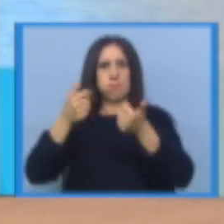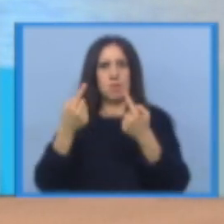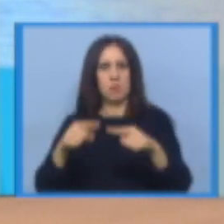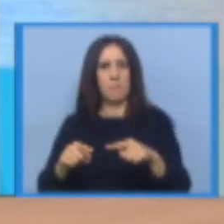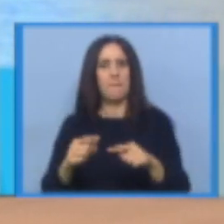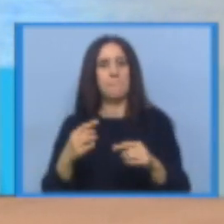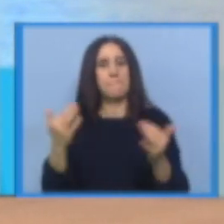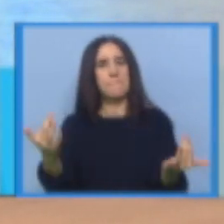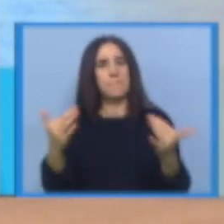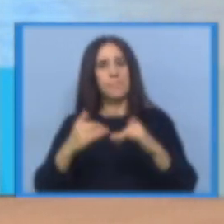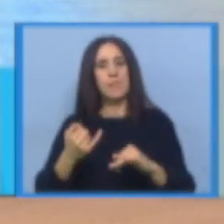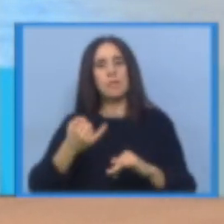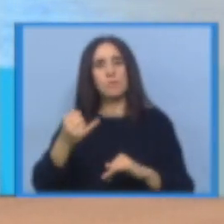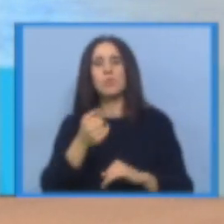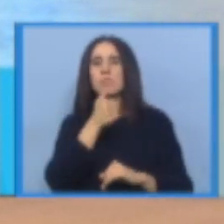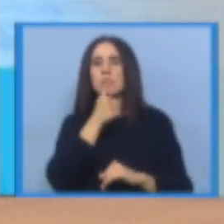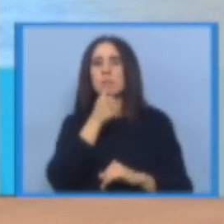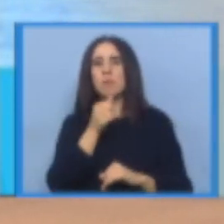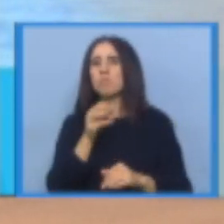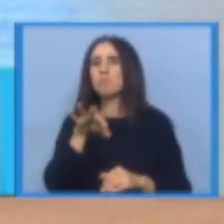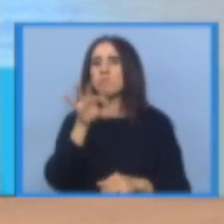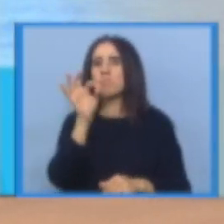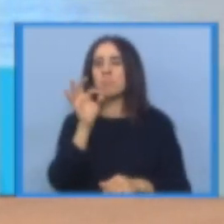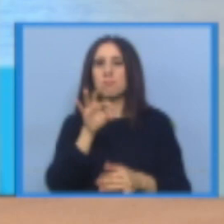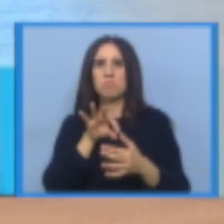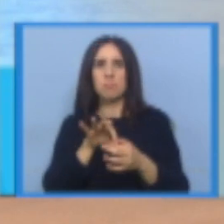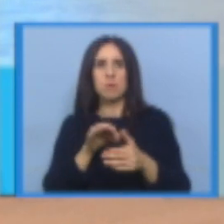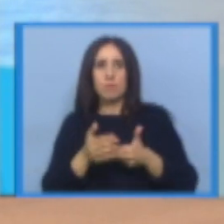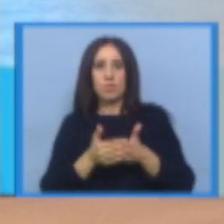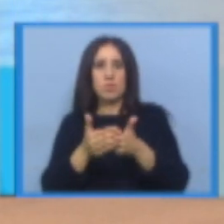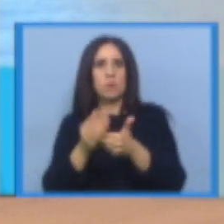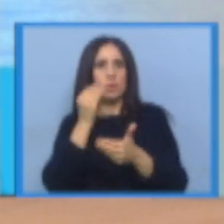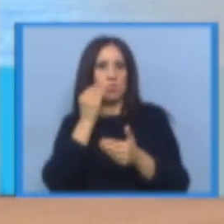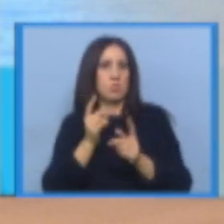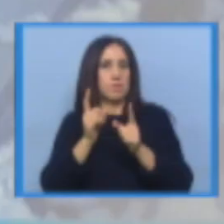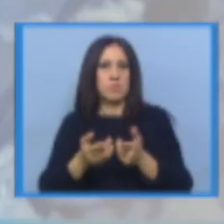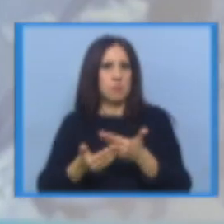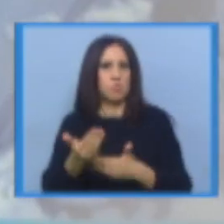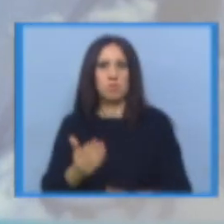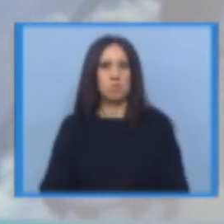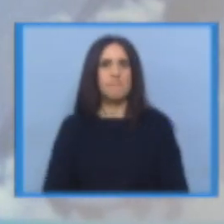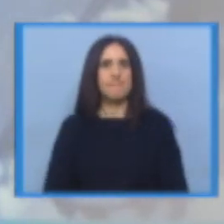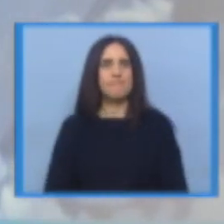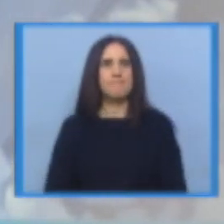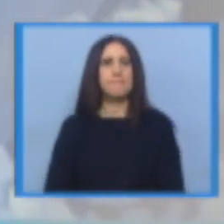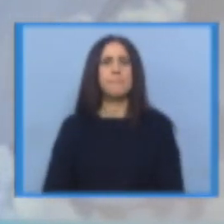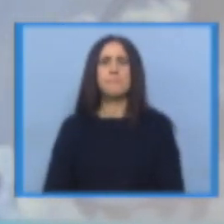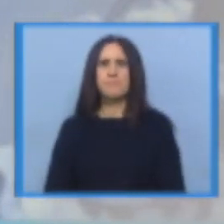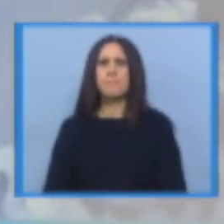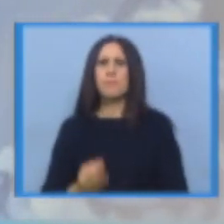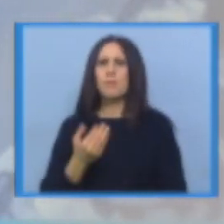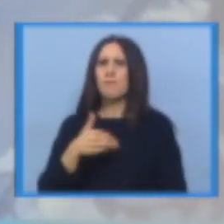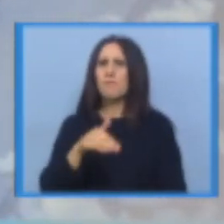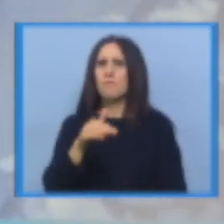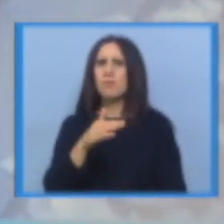depois podermos tomar uma decisão final relativamente aos seus processos de implementação. Ele vai ser